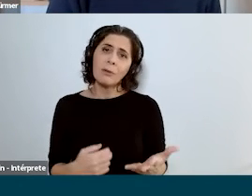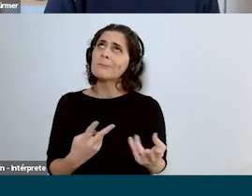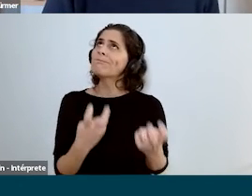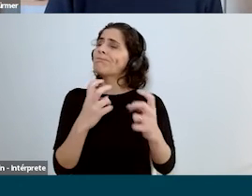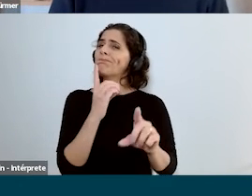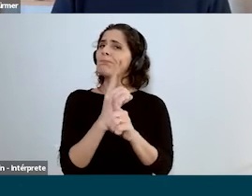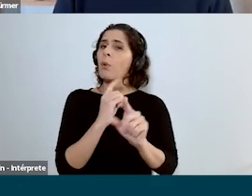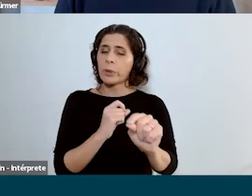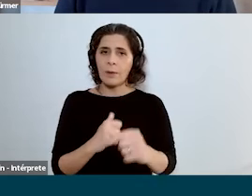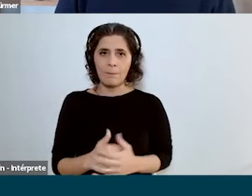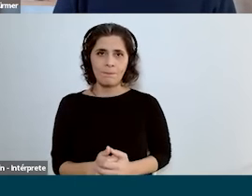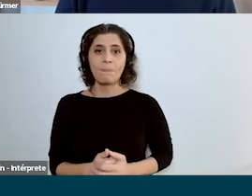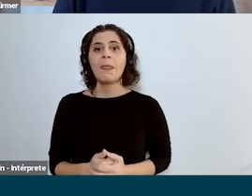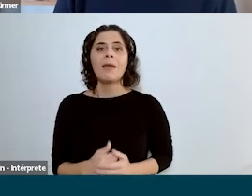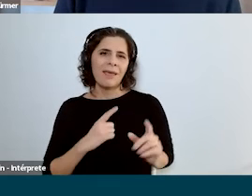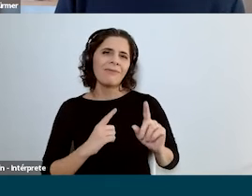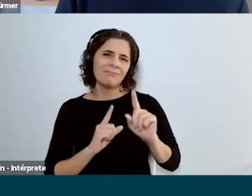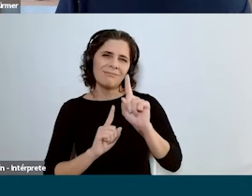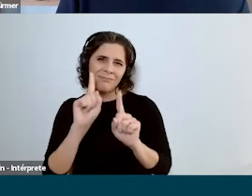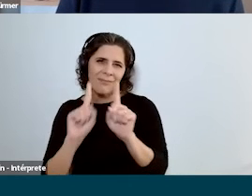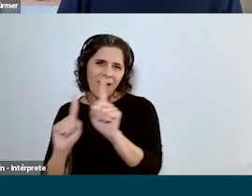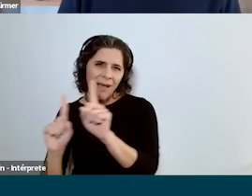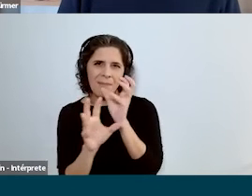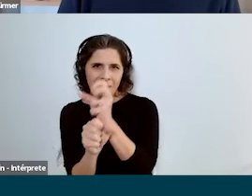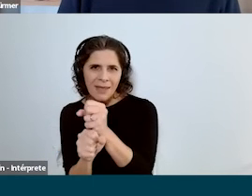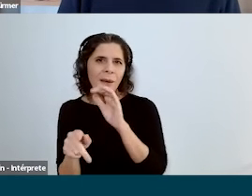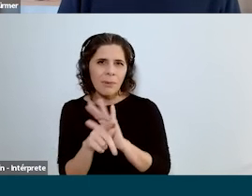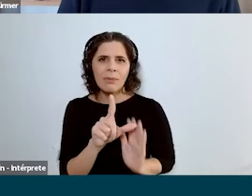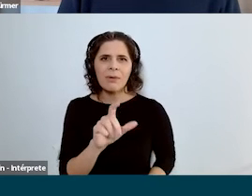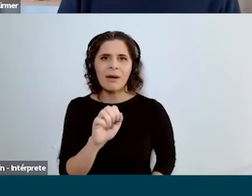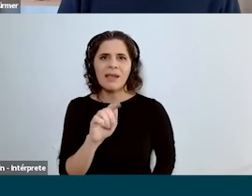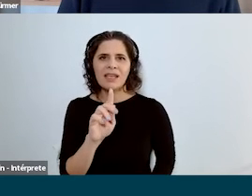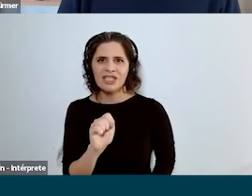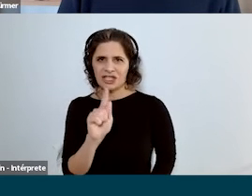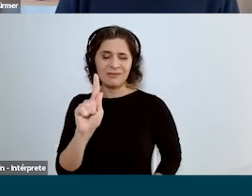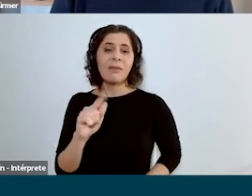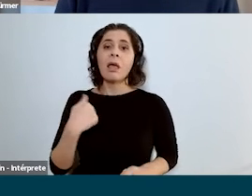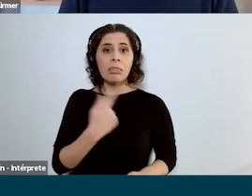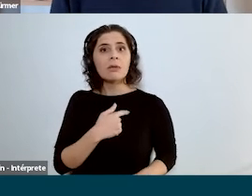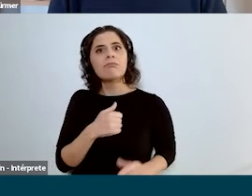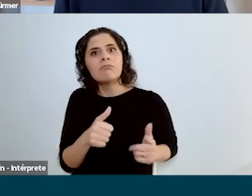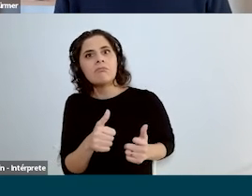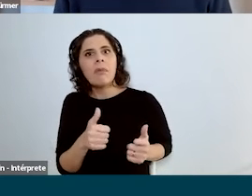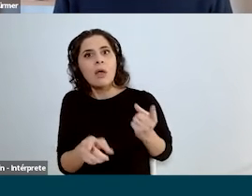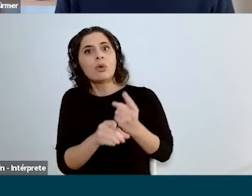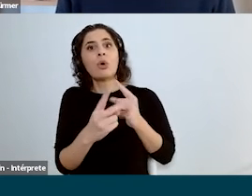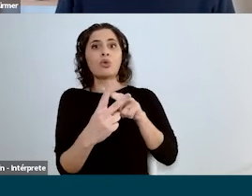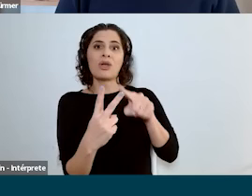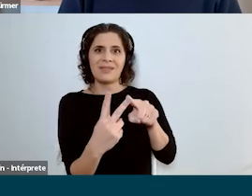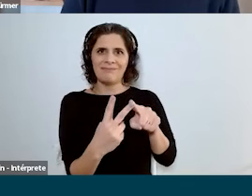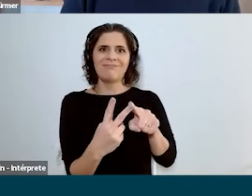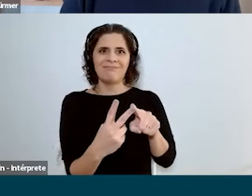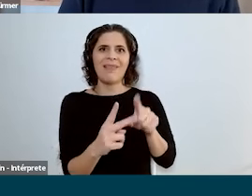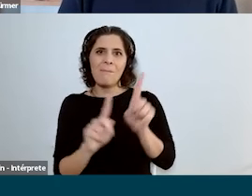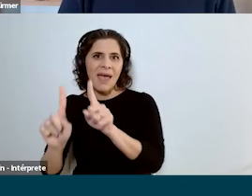muito relacionado a isso mesmo. E aí a gente chegou em 2 métricas leading para o time trabalhar em cima, que é o percentual de usuários realizando essas ações chaves no